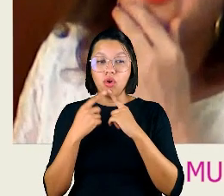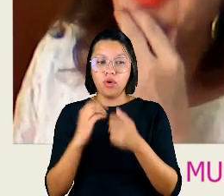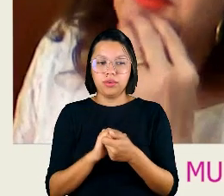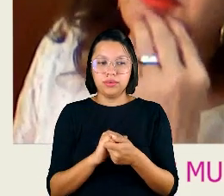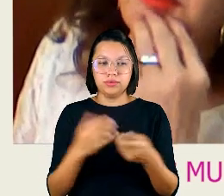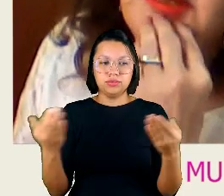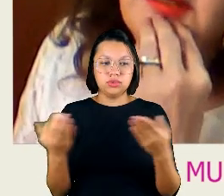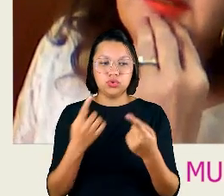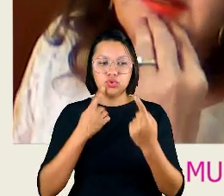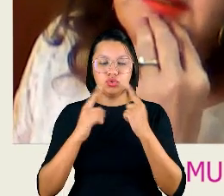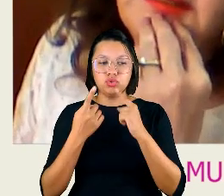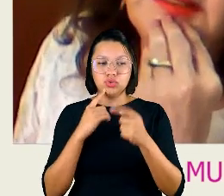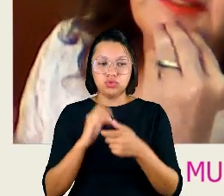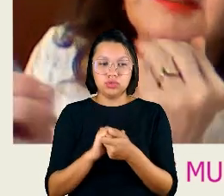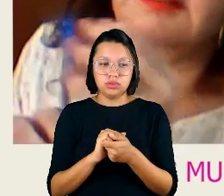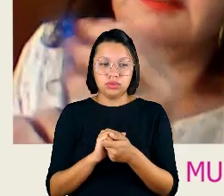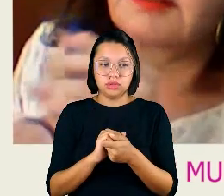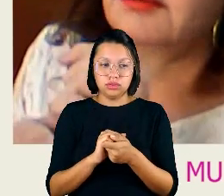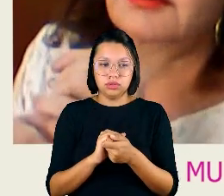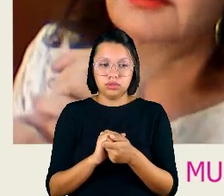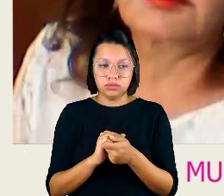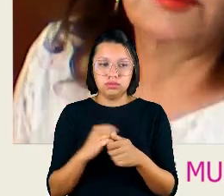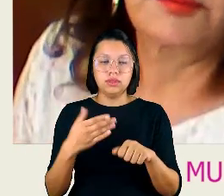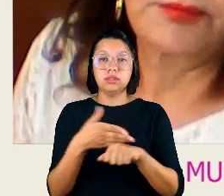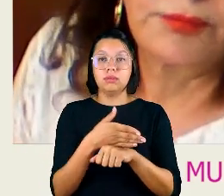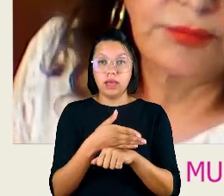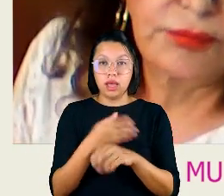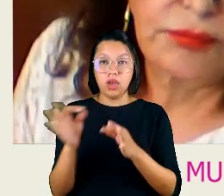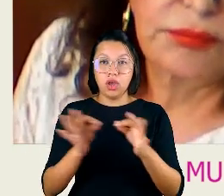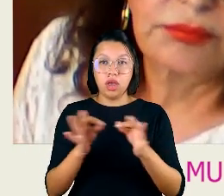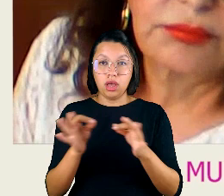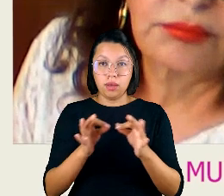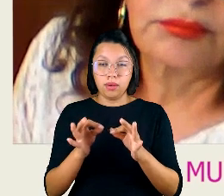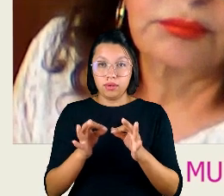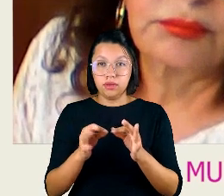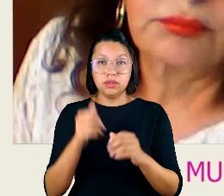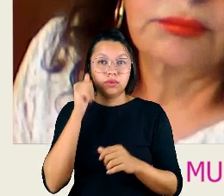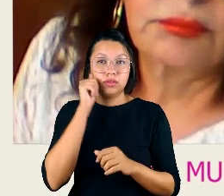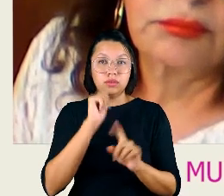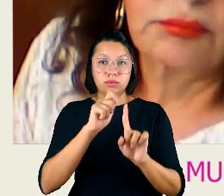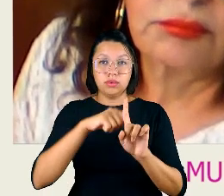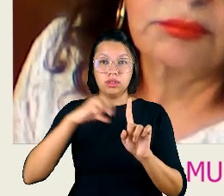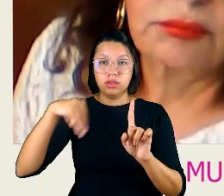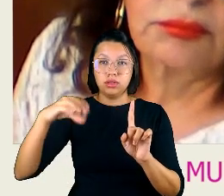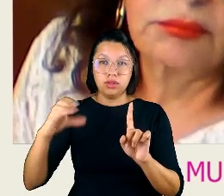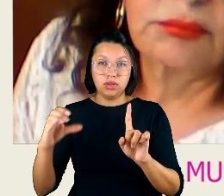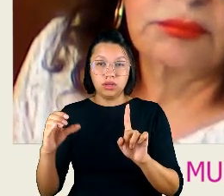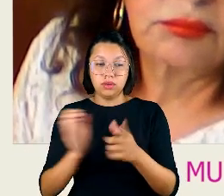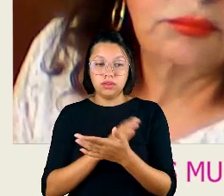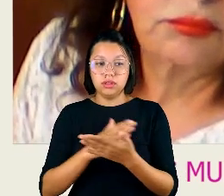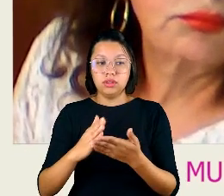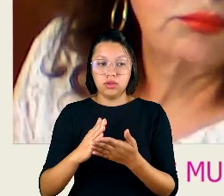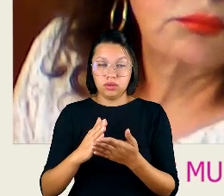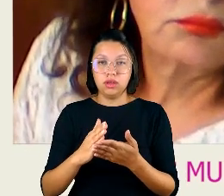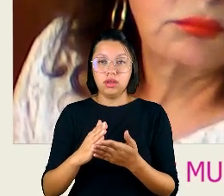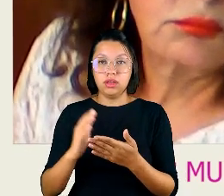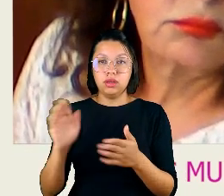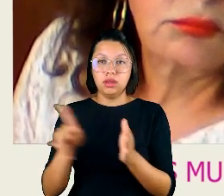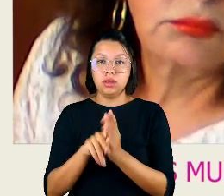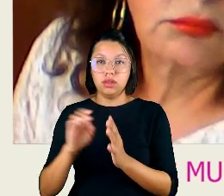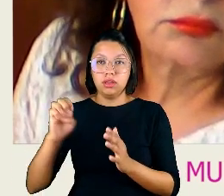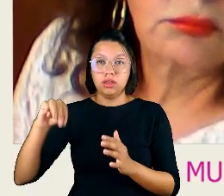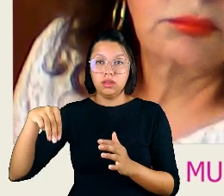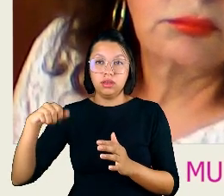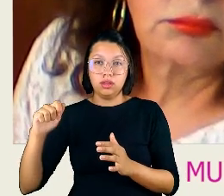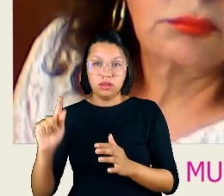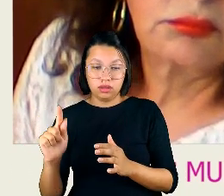faz parte da programação das Mulheres de Março, que acontece a partir de uma iniciativa da EMAG, da Comissão de Equidade de